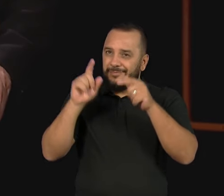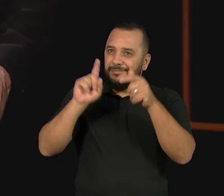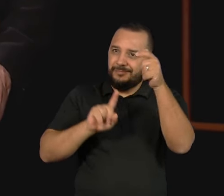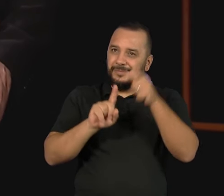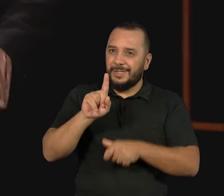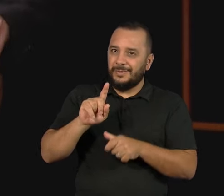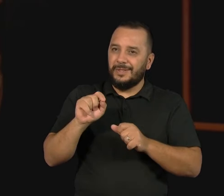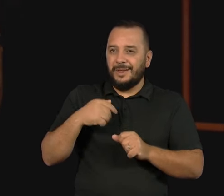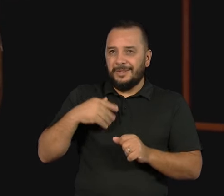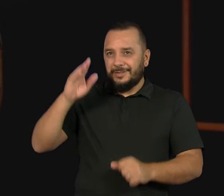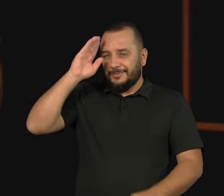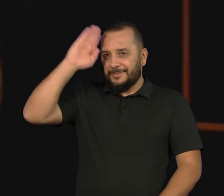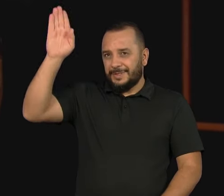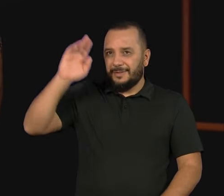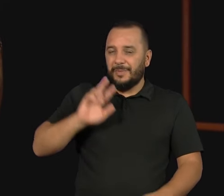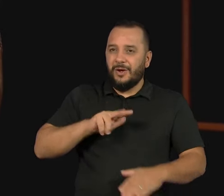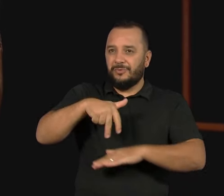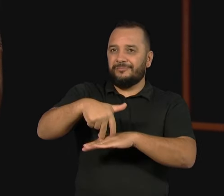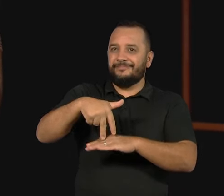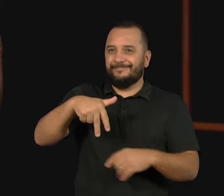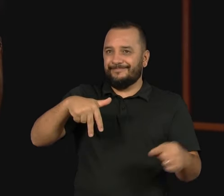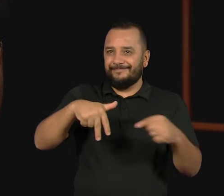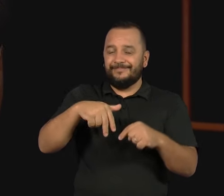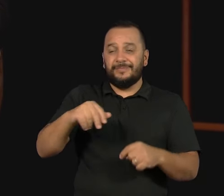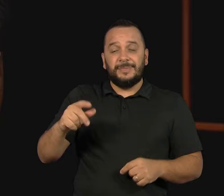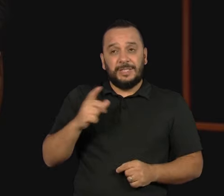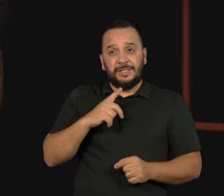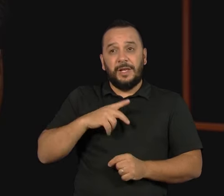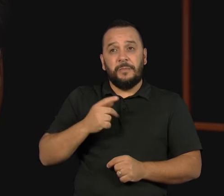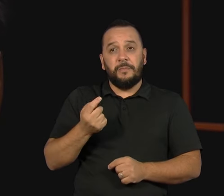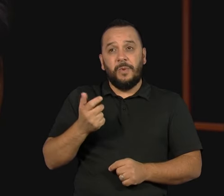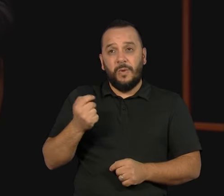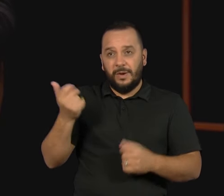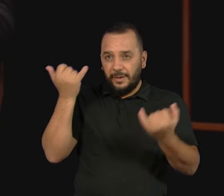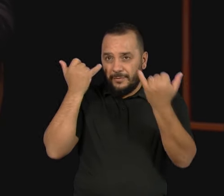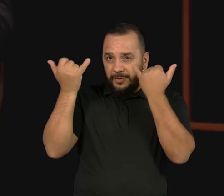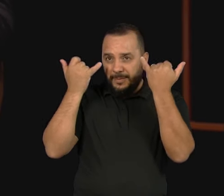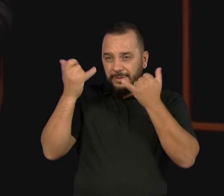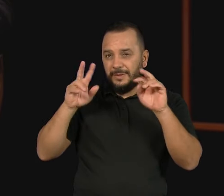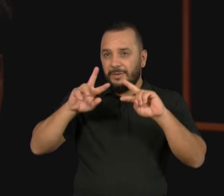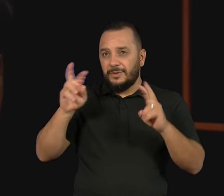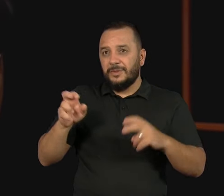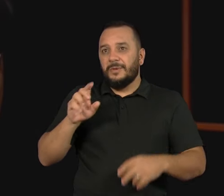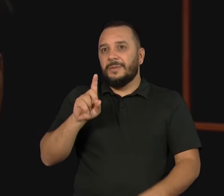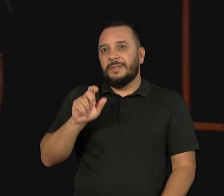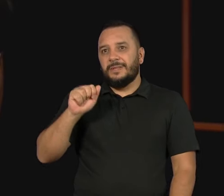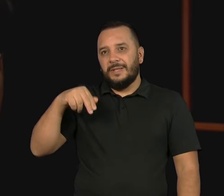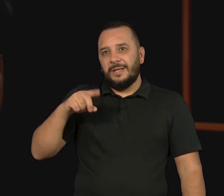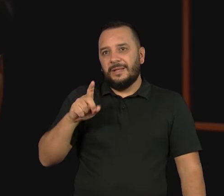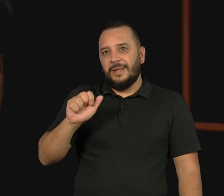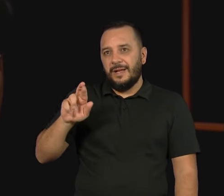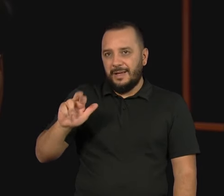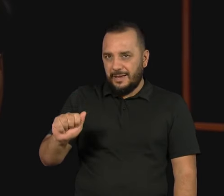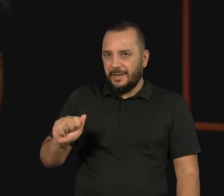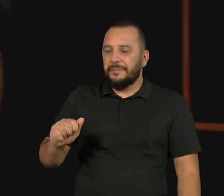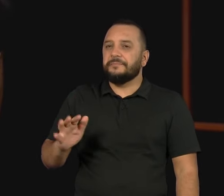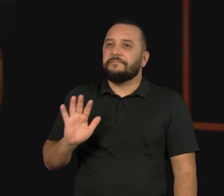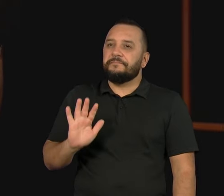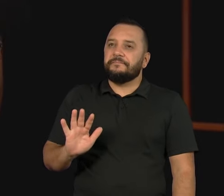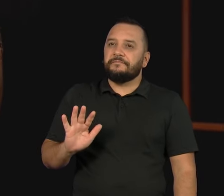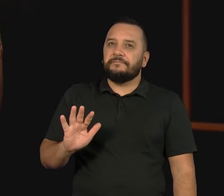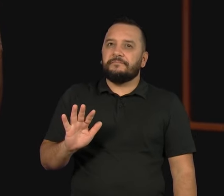Nós temos muito pouca informação escrita sobre Dandara, mas